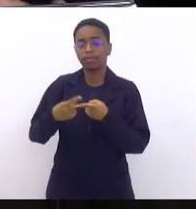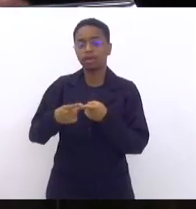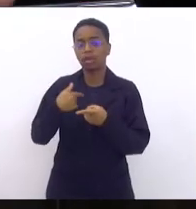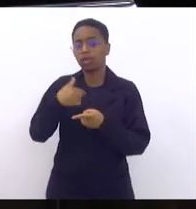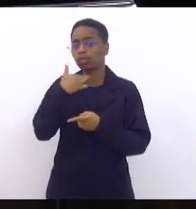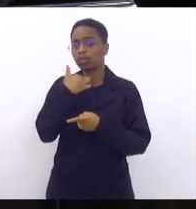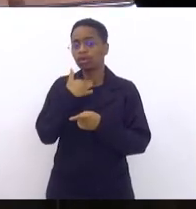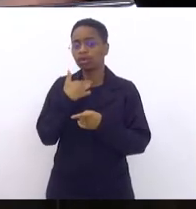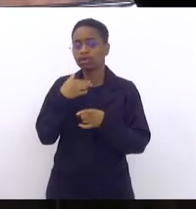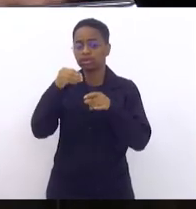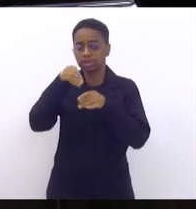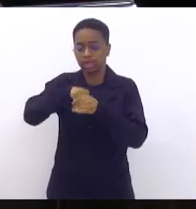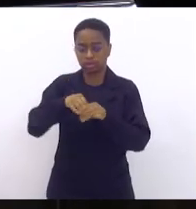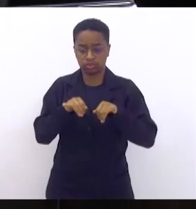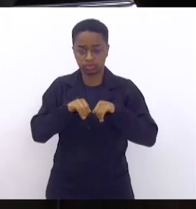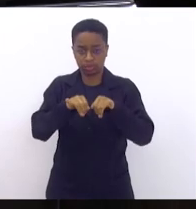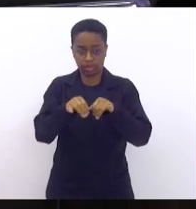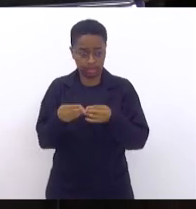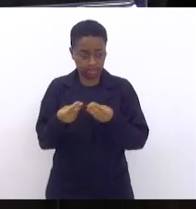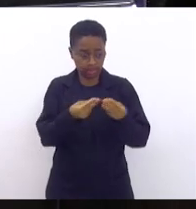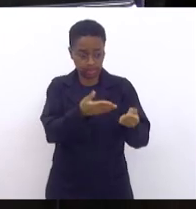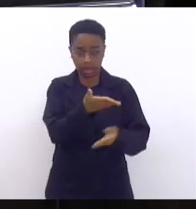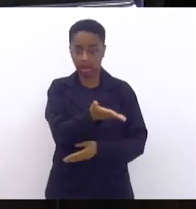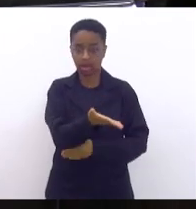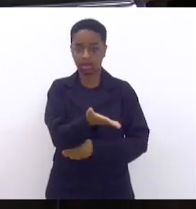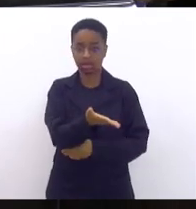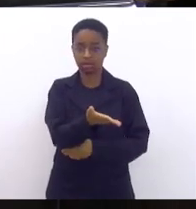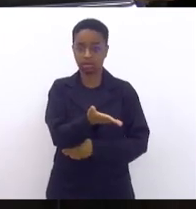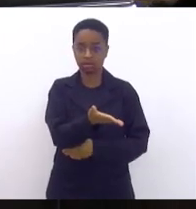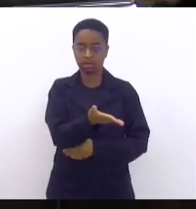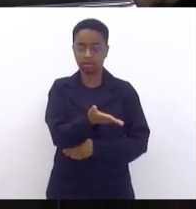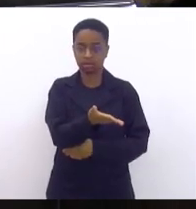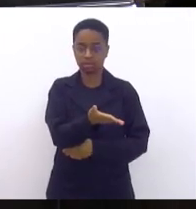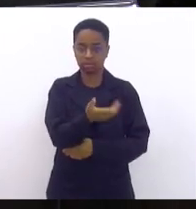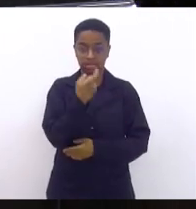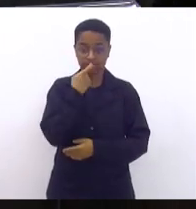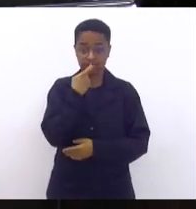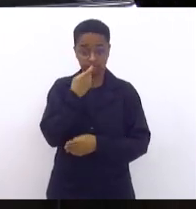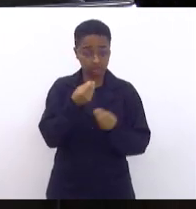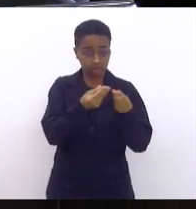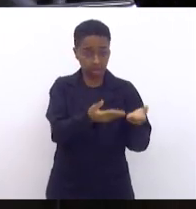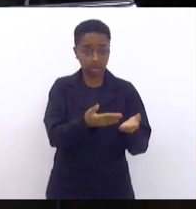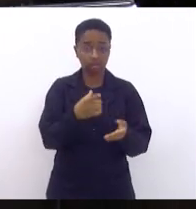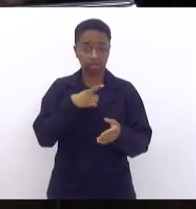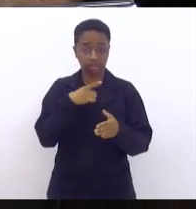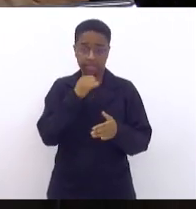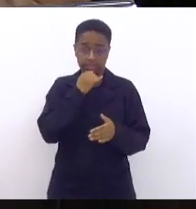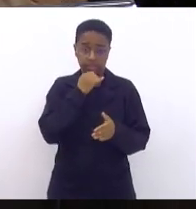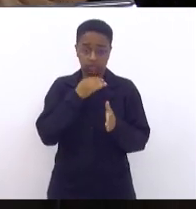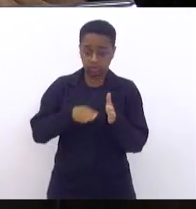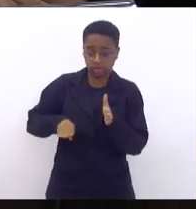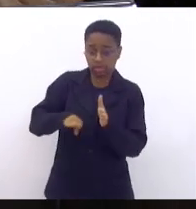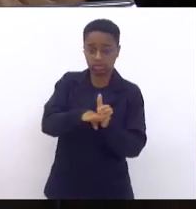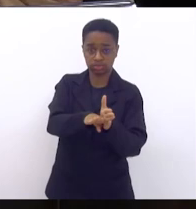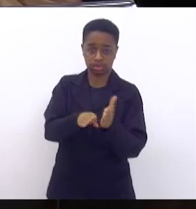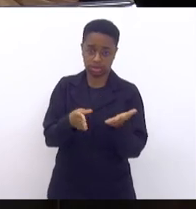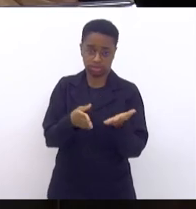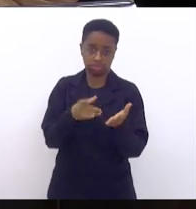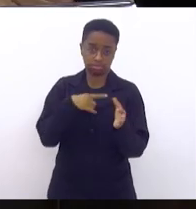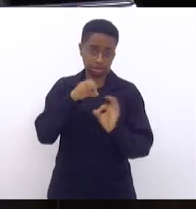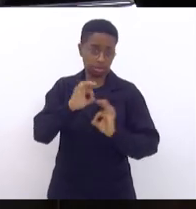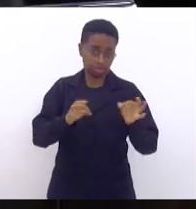supermercado quando for comprar o outro shampoo e entregar no ponto de entrega voluntária tá lá no estacionamento do supermercado instalado